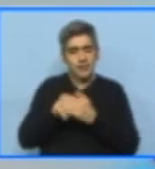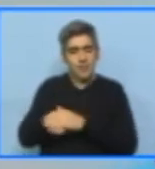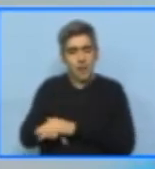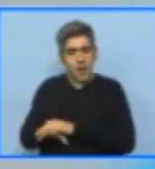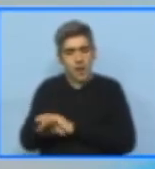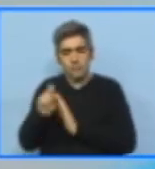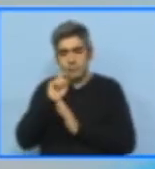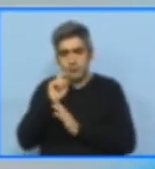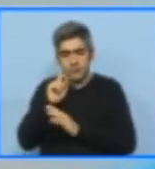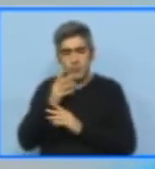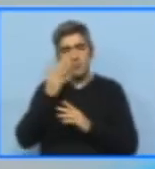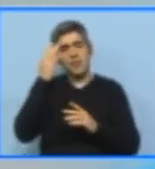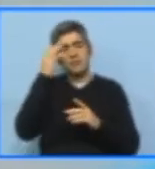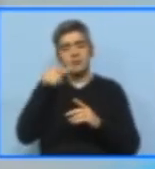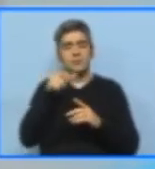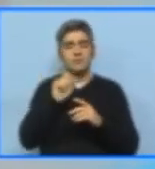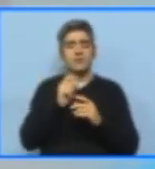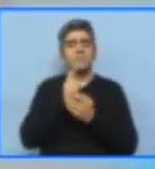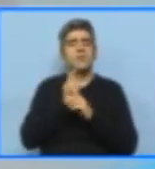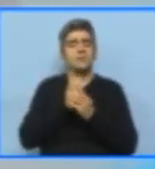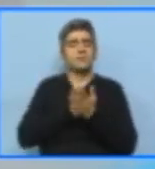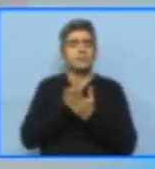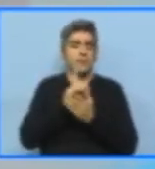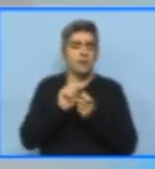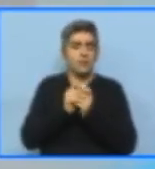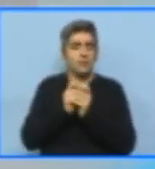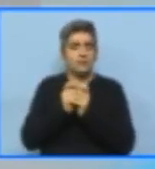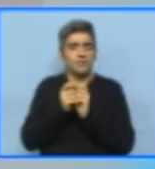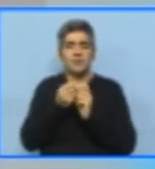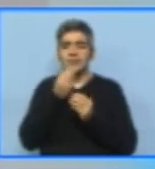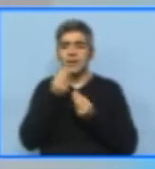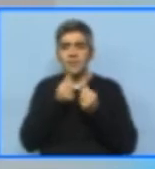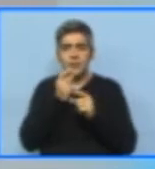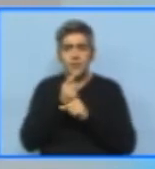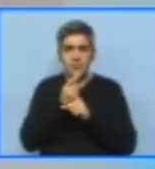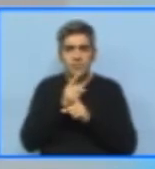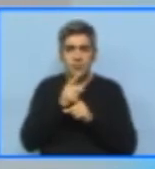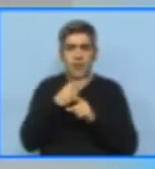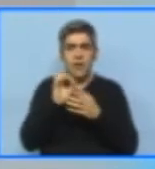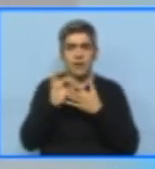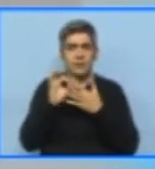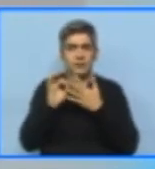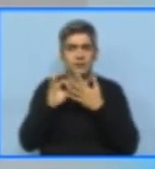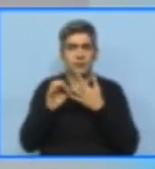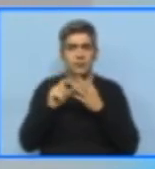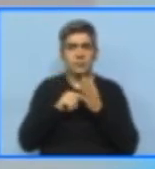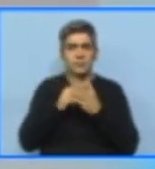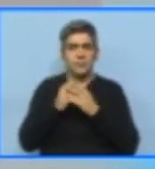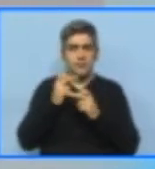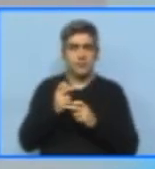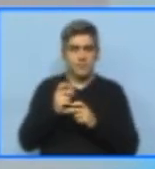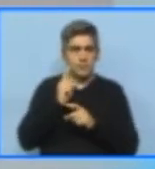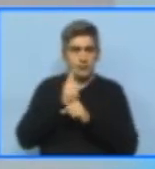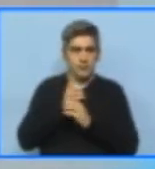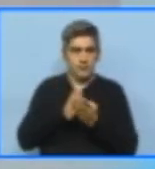que está sempre em transformação, porque não é possível manter o mesmo paladar, embora haja características que tenham sempre que permanecer, mas é